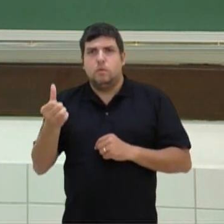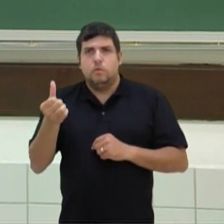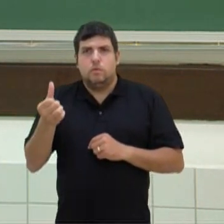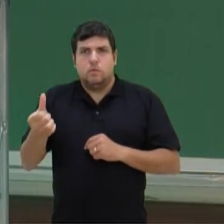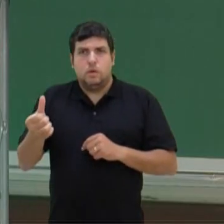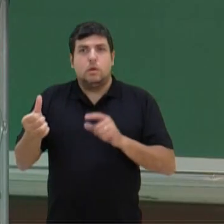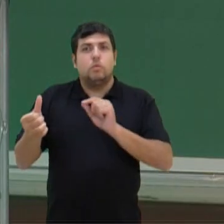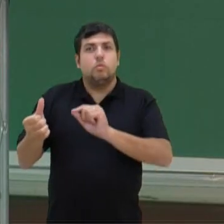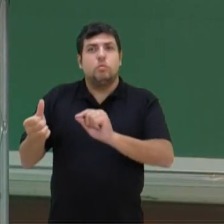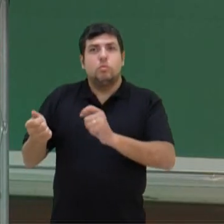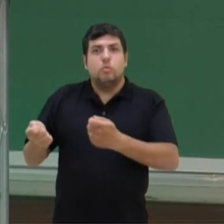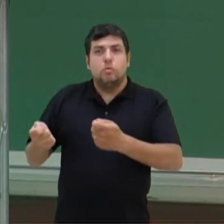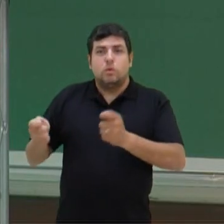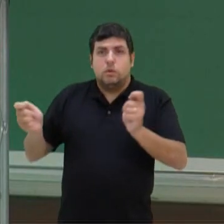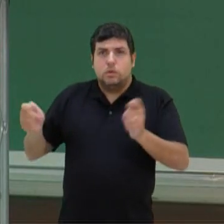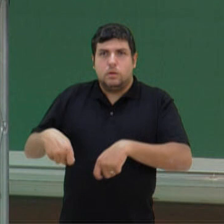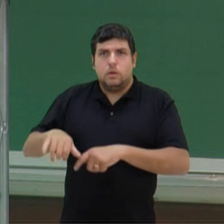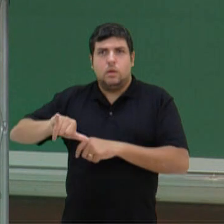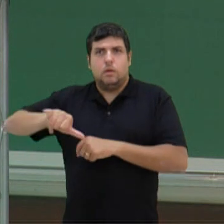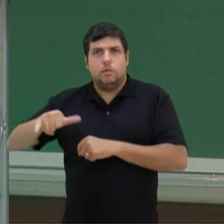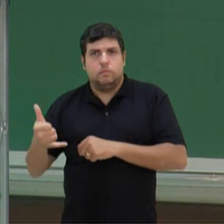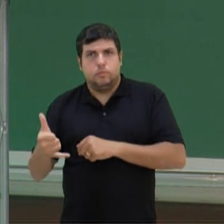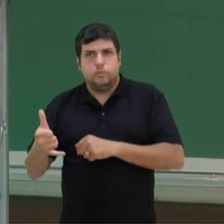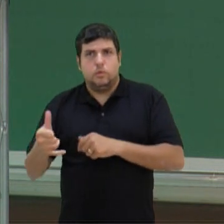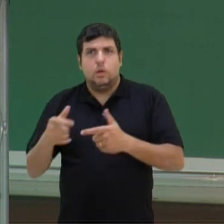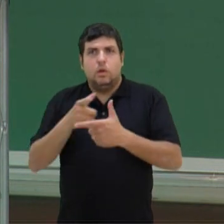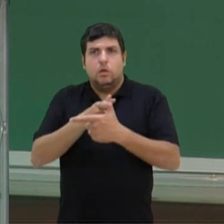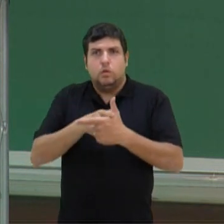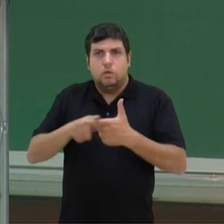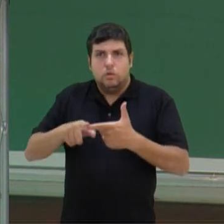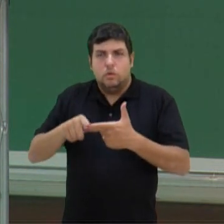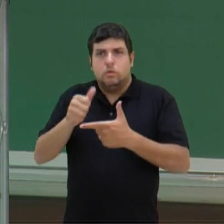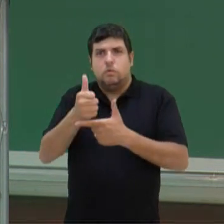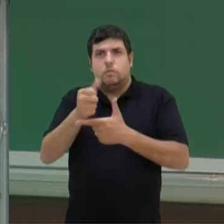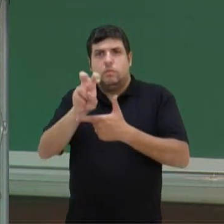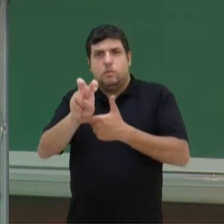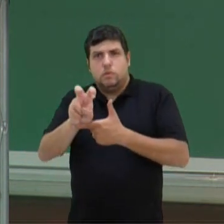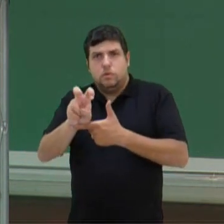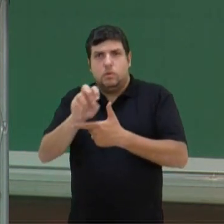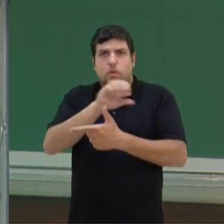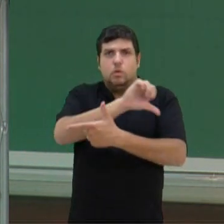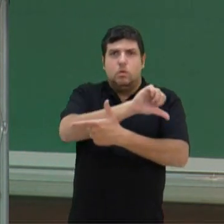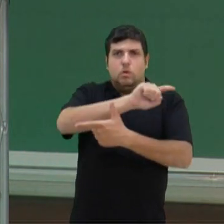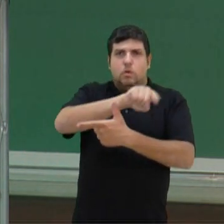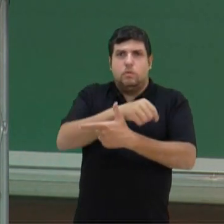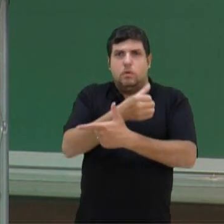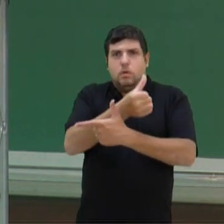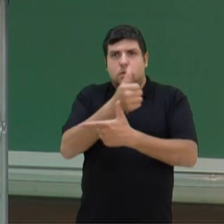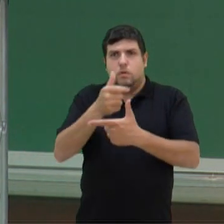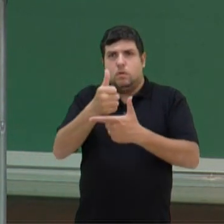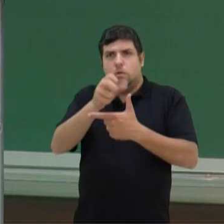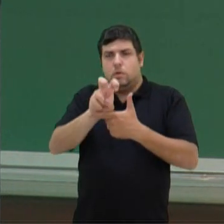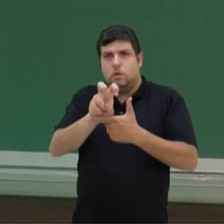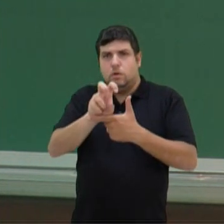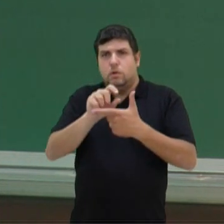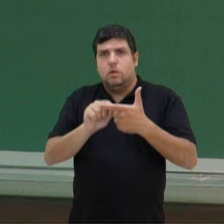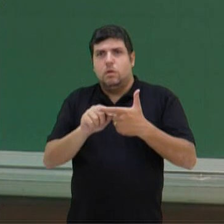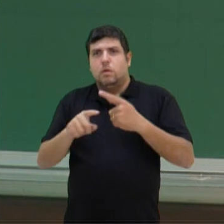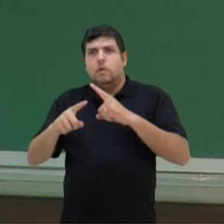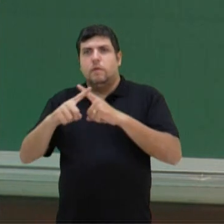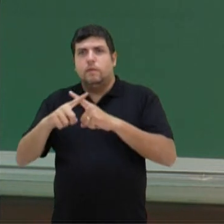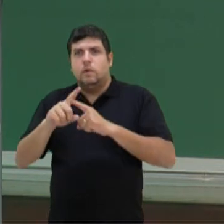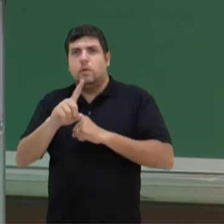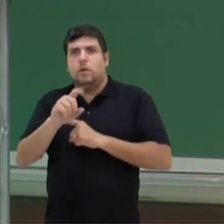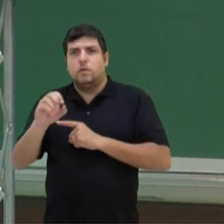enunciado, dividido por 15, que é o que eu descobri lá no outro passo, vezes 100, 64%.